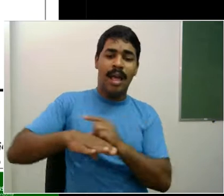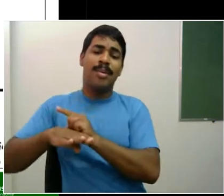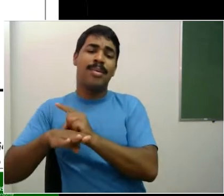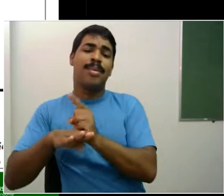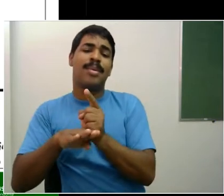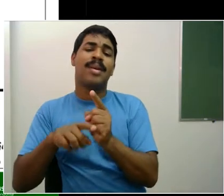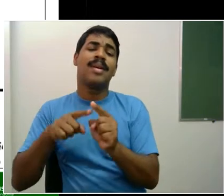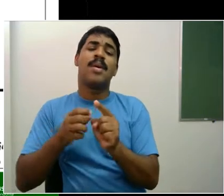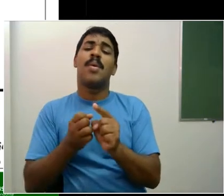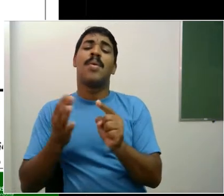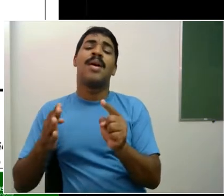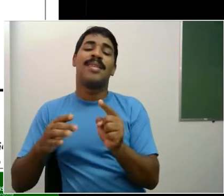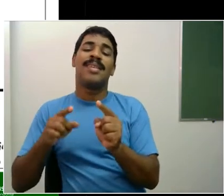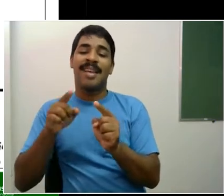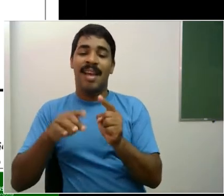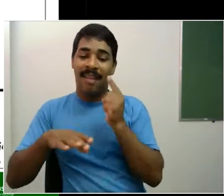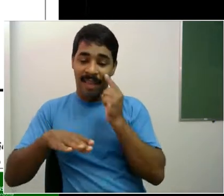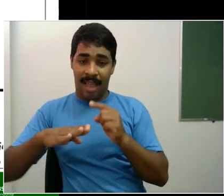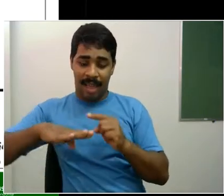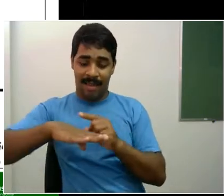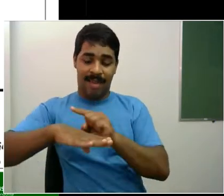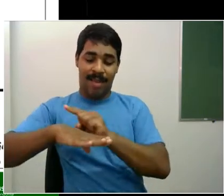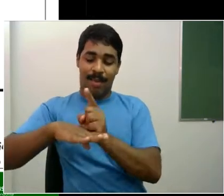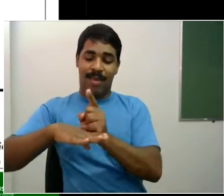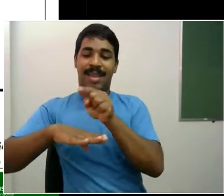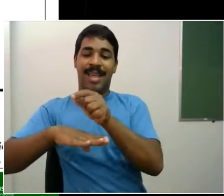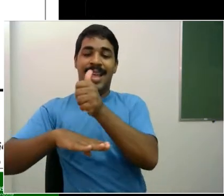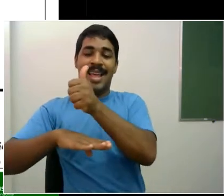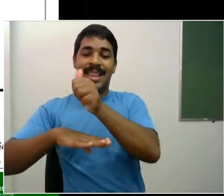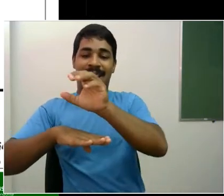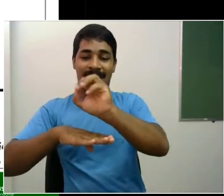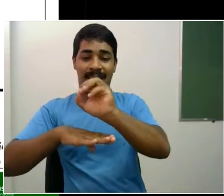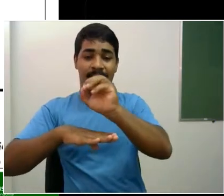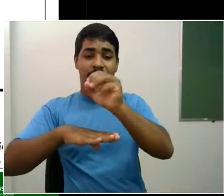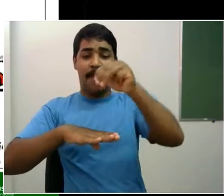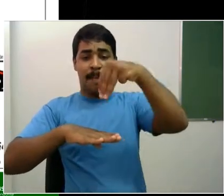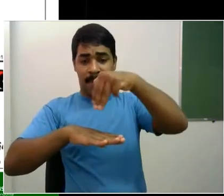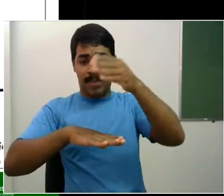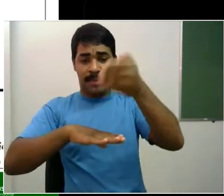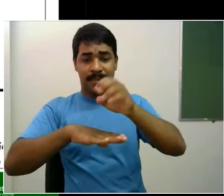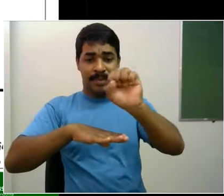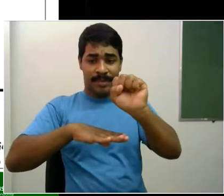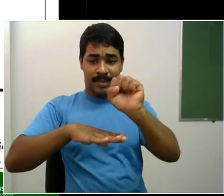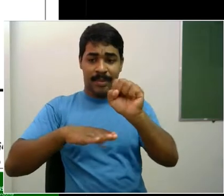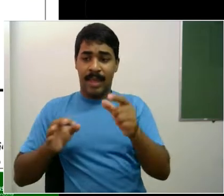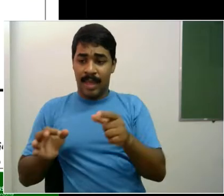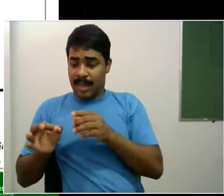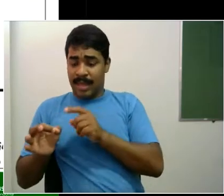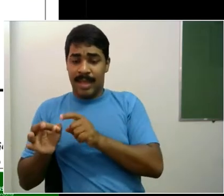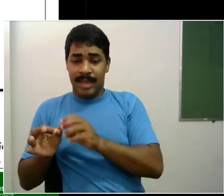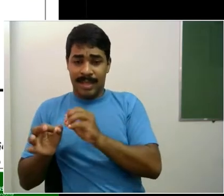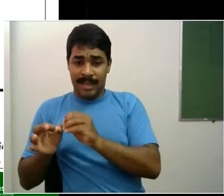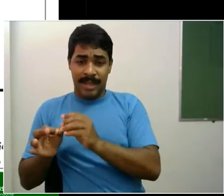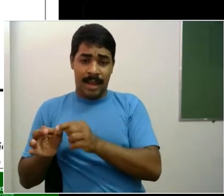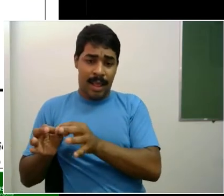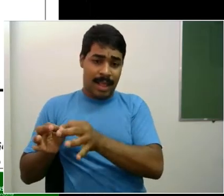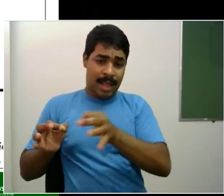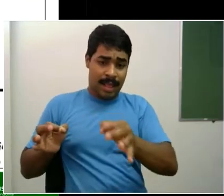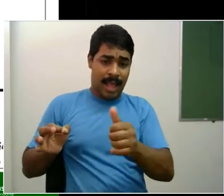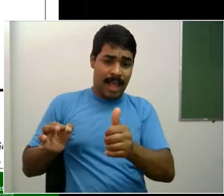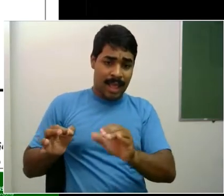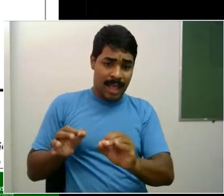Não sei se vocês estão conseguindo ver aí, mas aqui está descrevendo a velocidade de 10 metros por segundo. Então, de 0 a 10, 10 a 20, 20 a